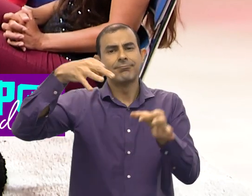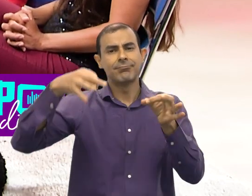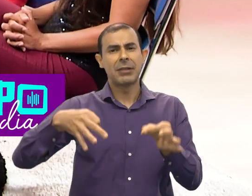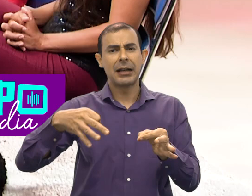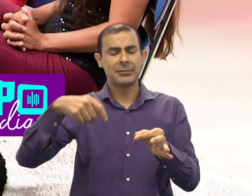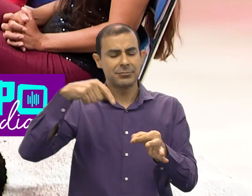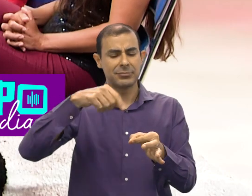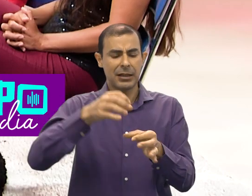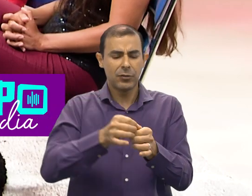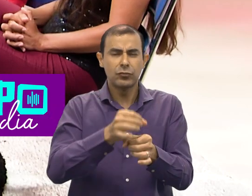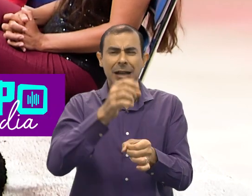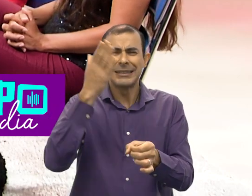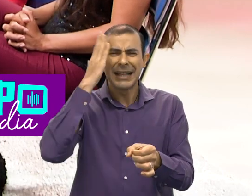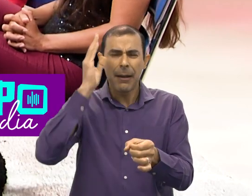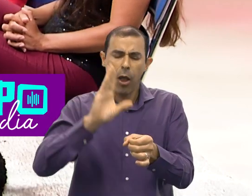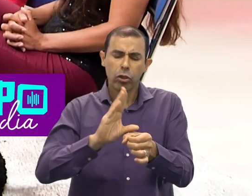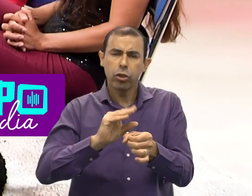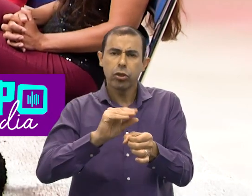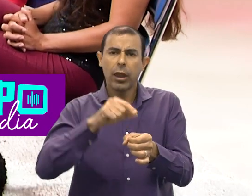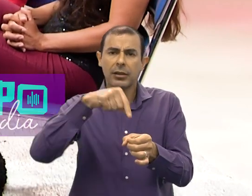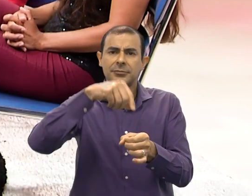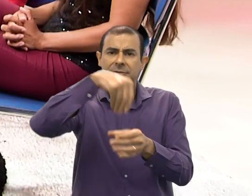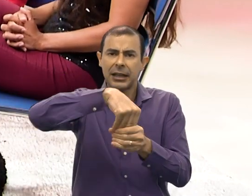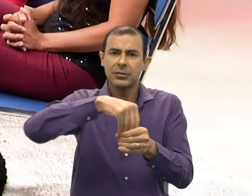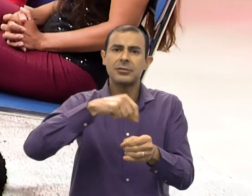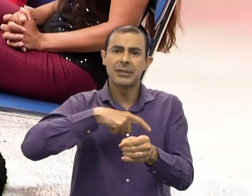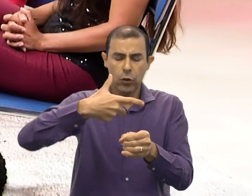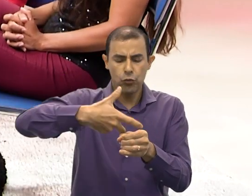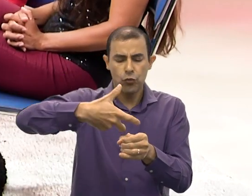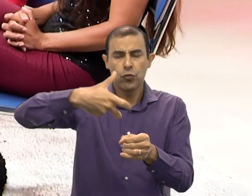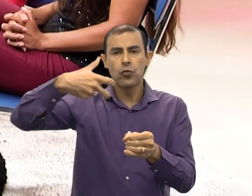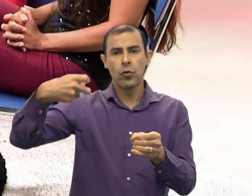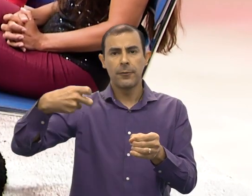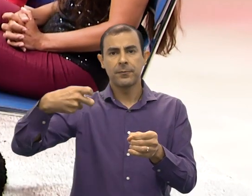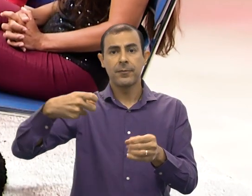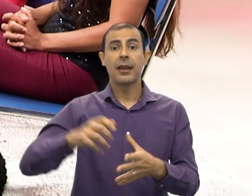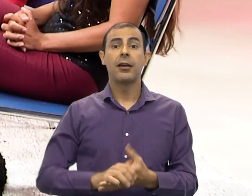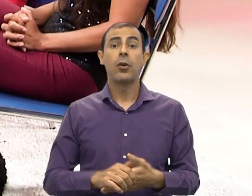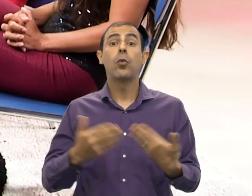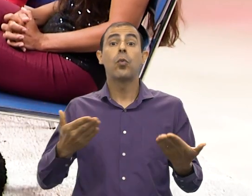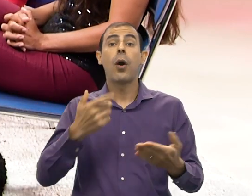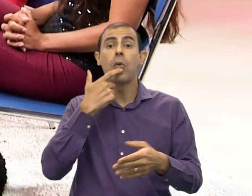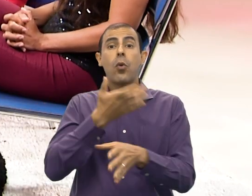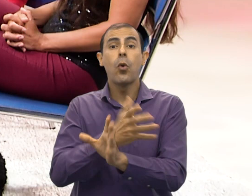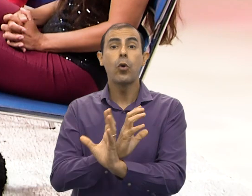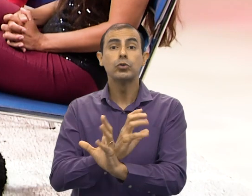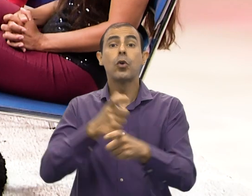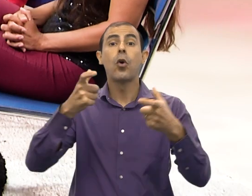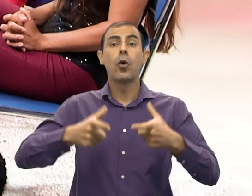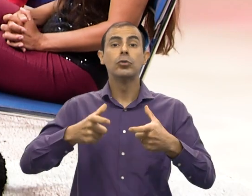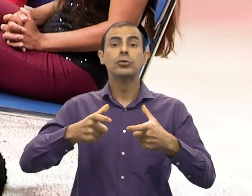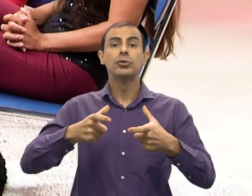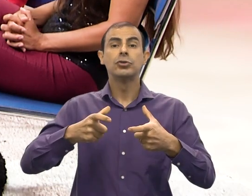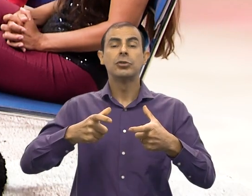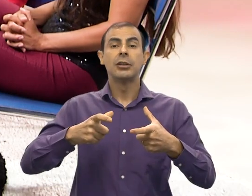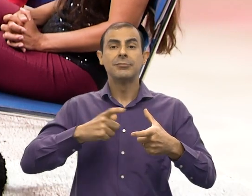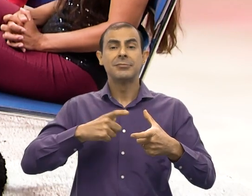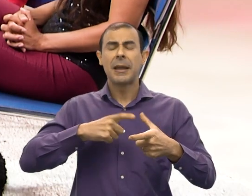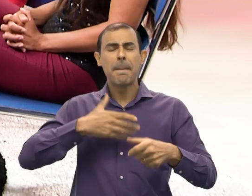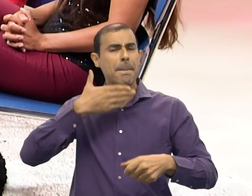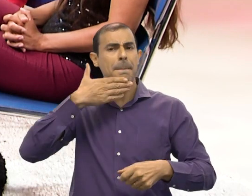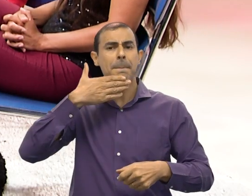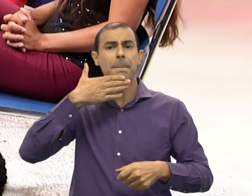dos ossos, no meio daquele tutano que nós temos dentro dos ossos. O osso escolhido para retirar esse material, que tem